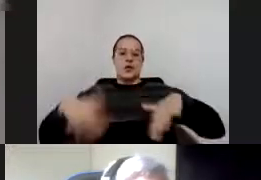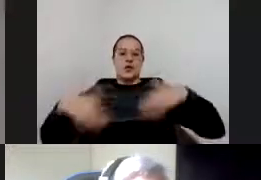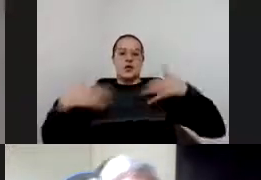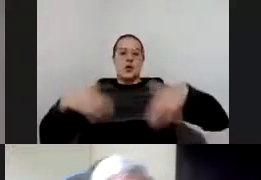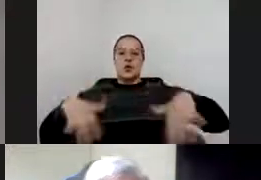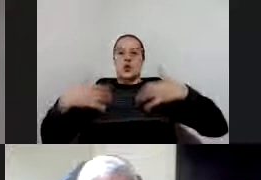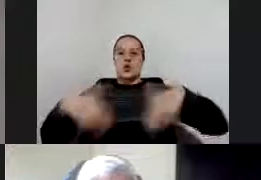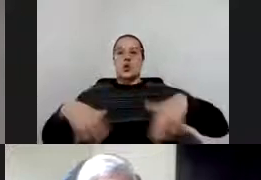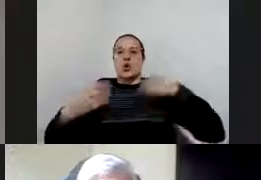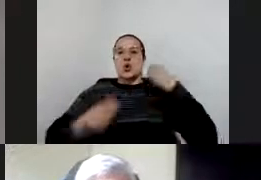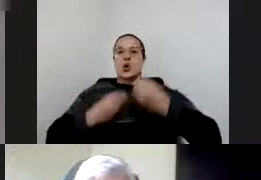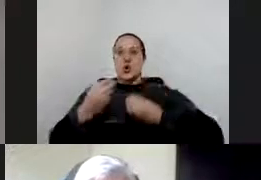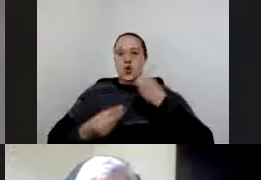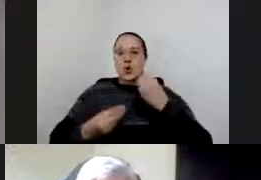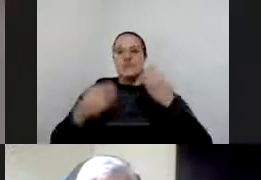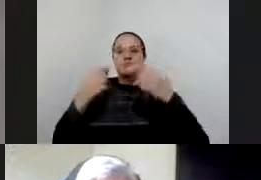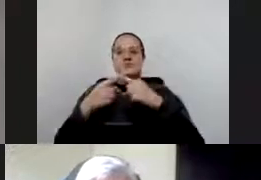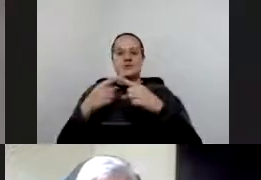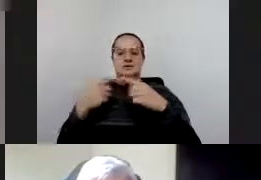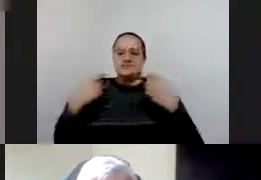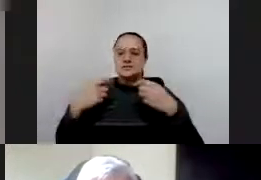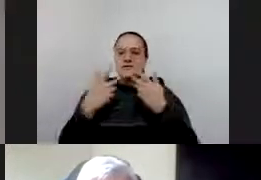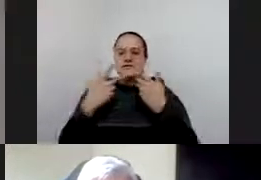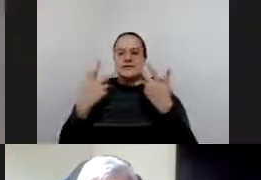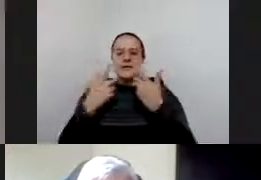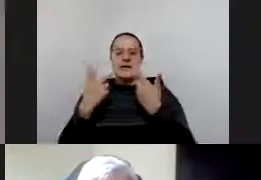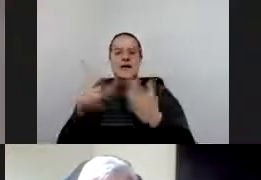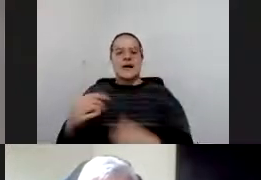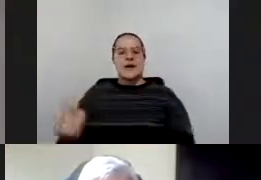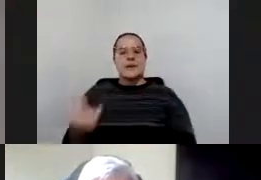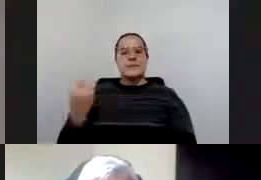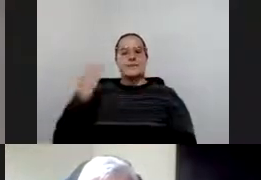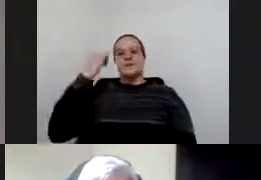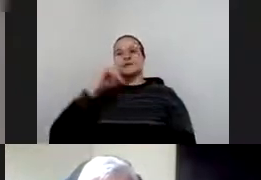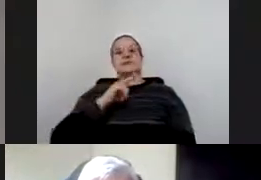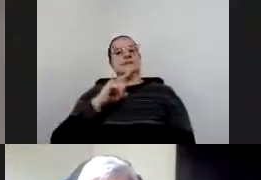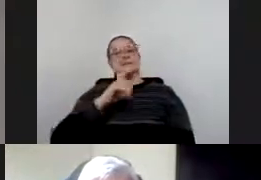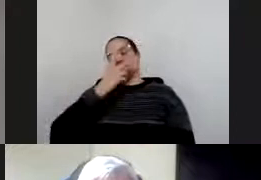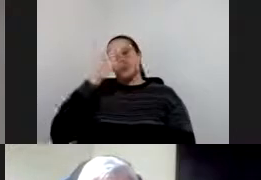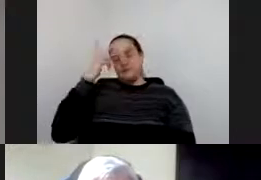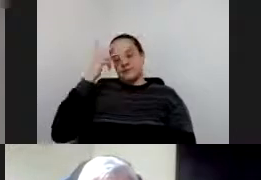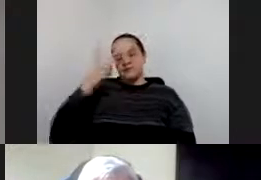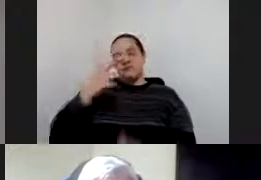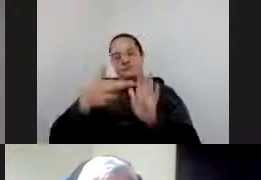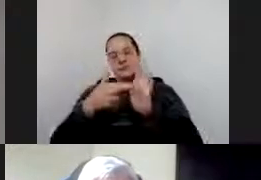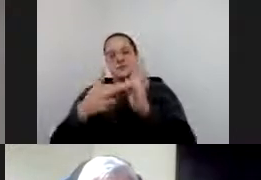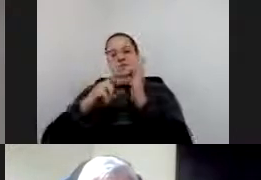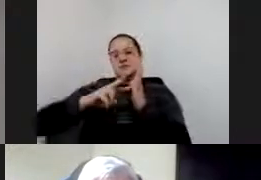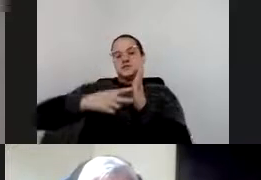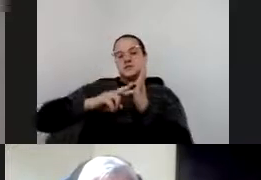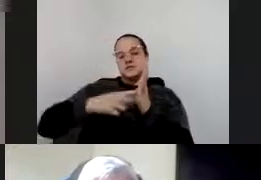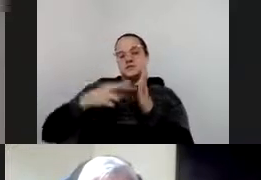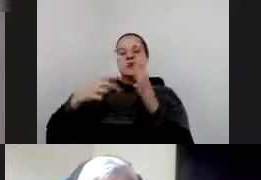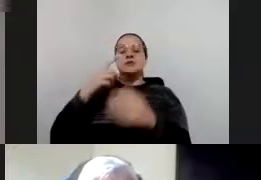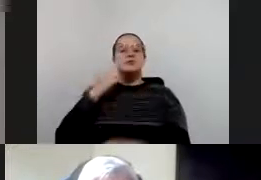A gente precisa falar disso, né? Da importância de ter um representante sindical lá na mesa de discussão no dia 23.